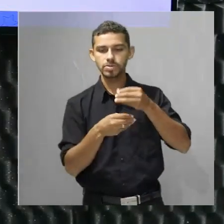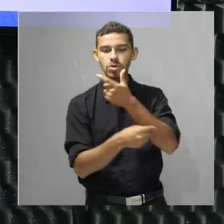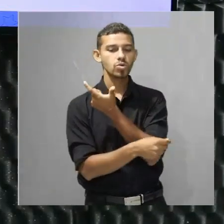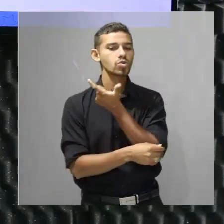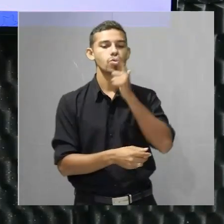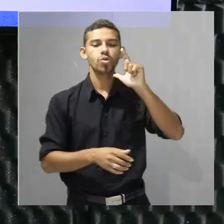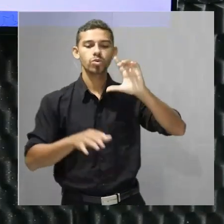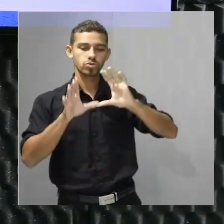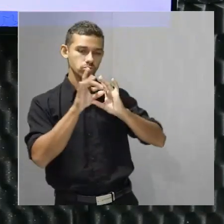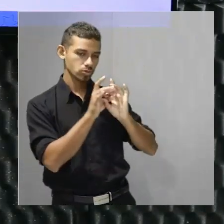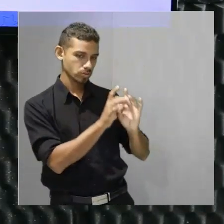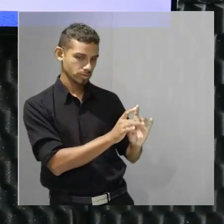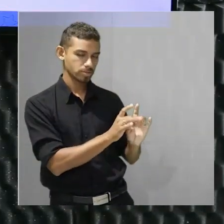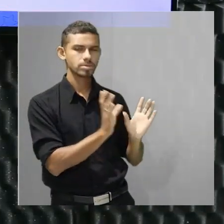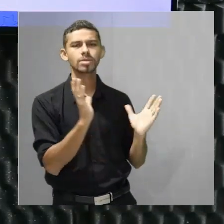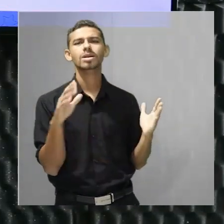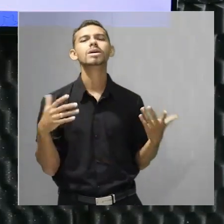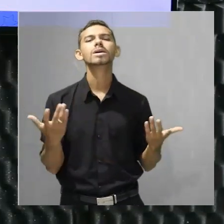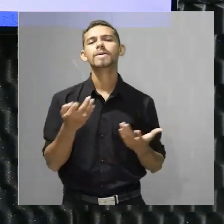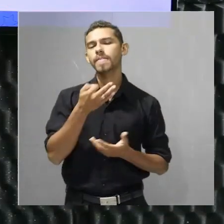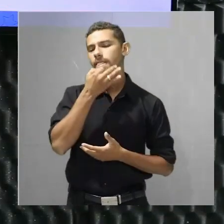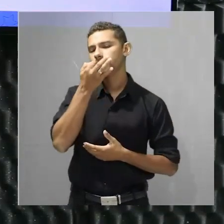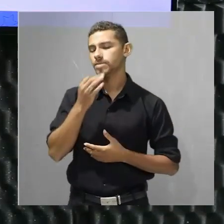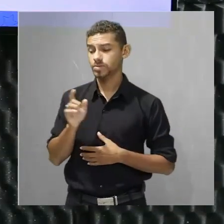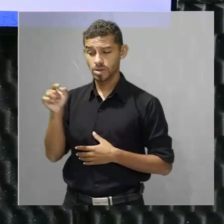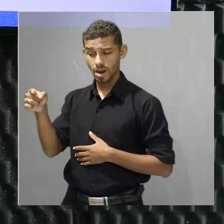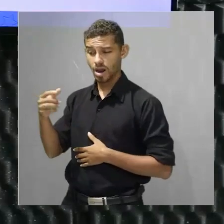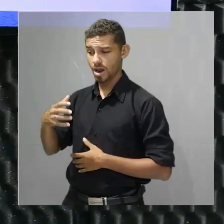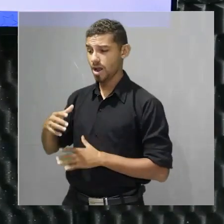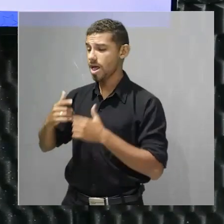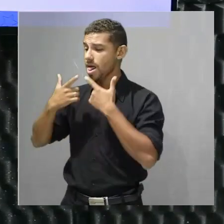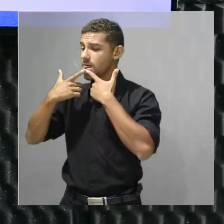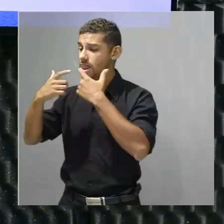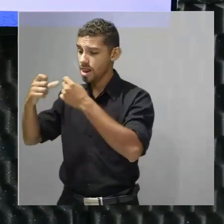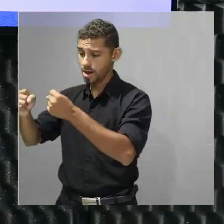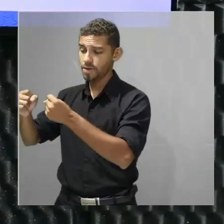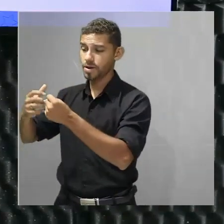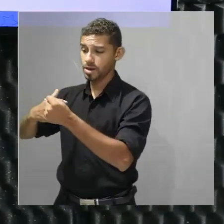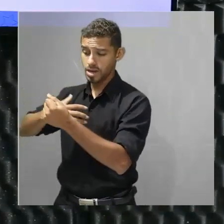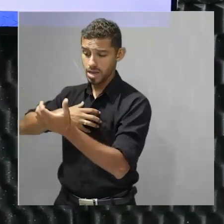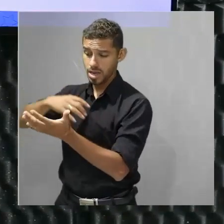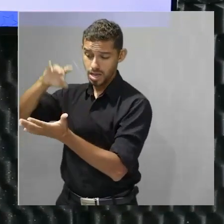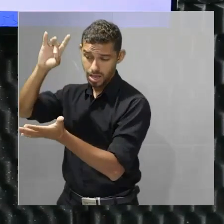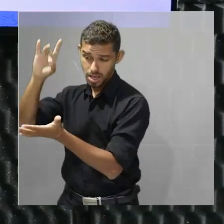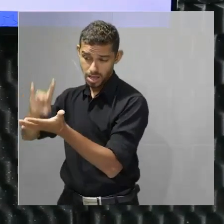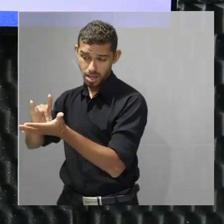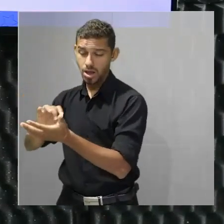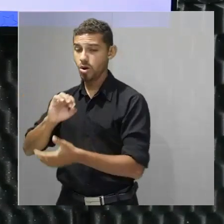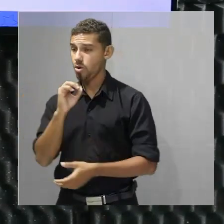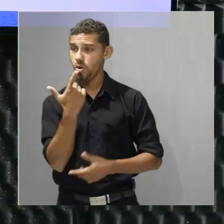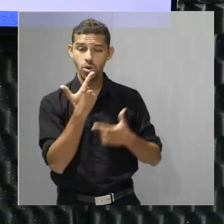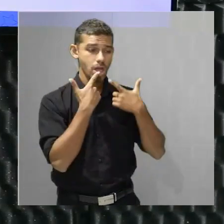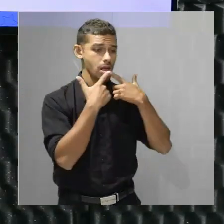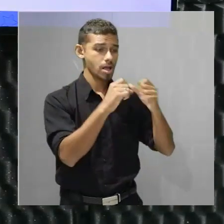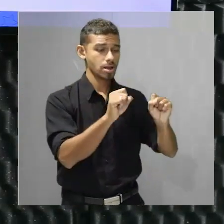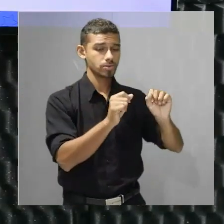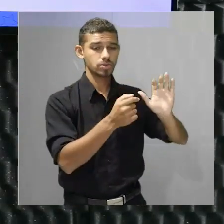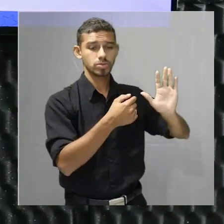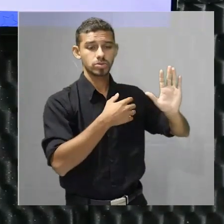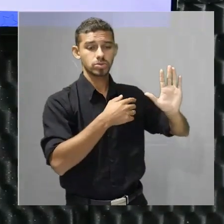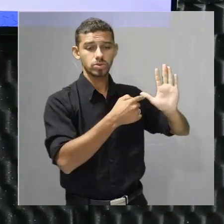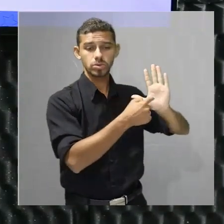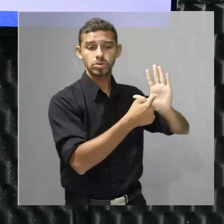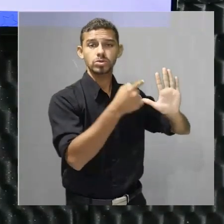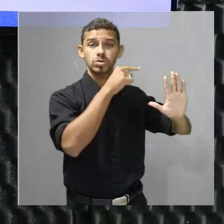um outro contexto E aí qual vocês acham que prevalece Qual a linguagem predominante nesse texto fábrica